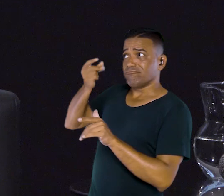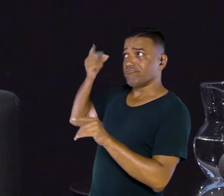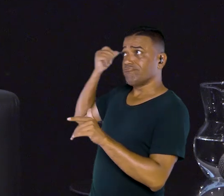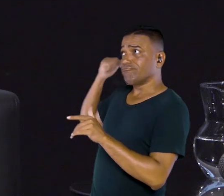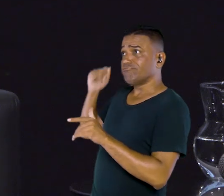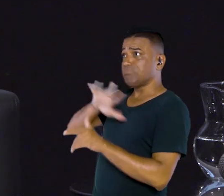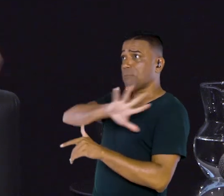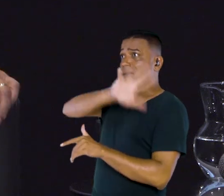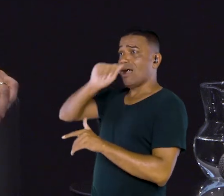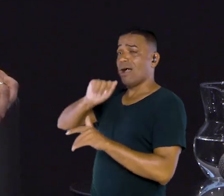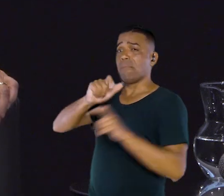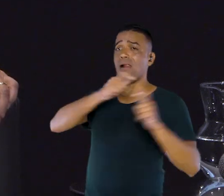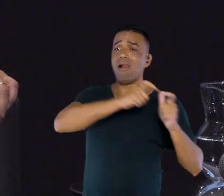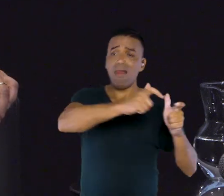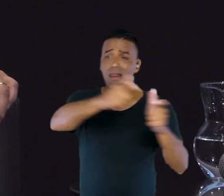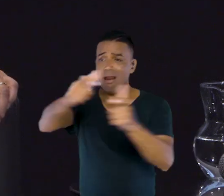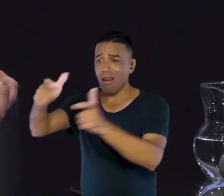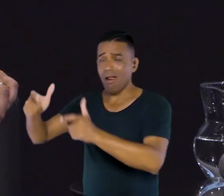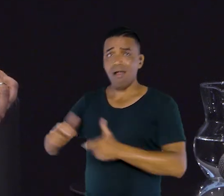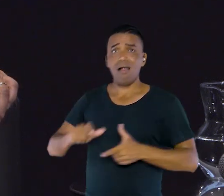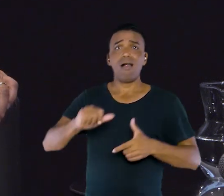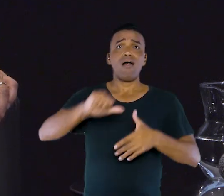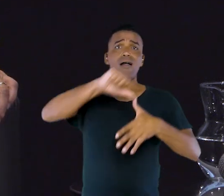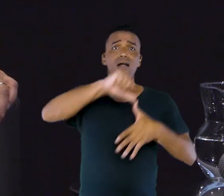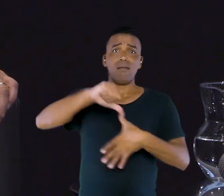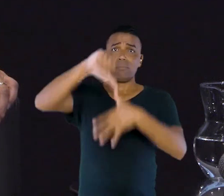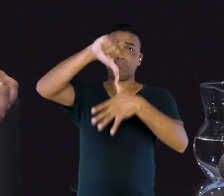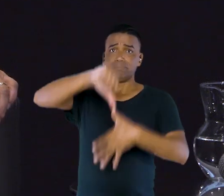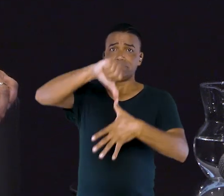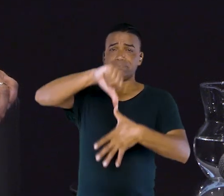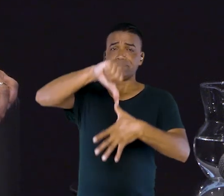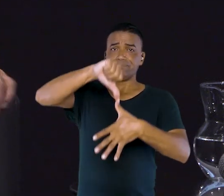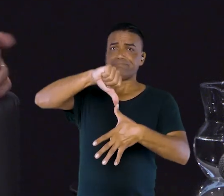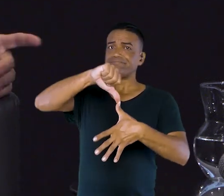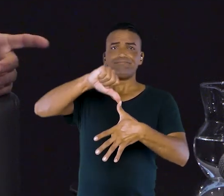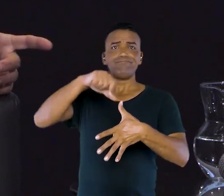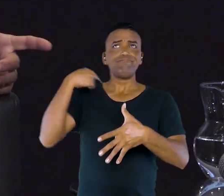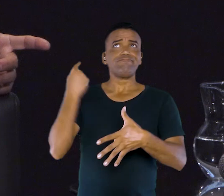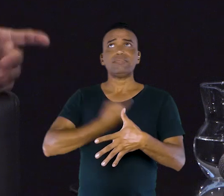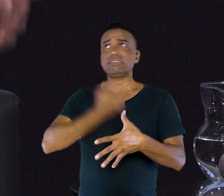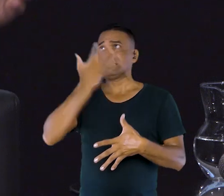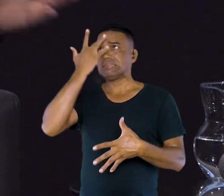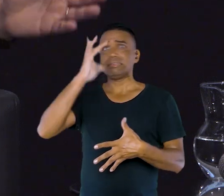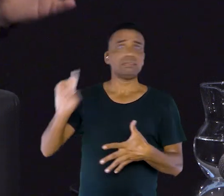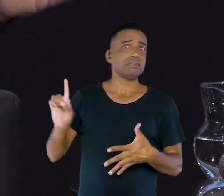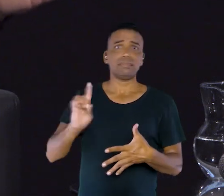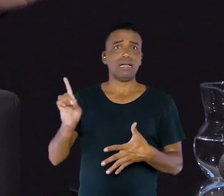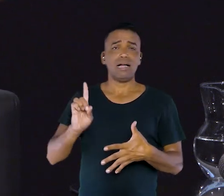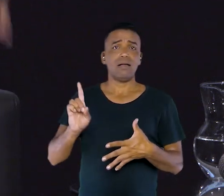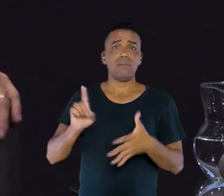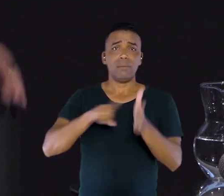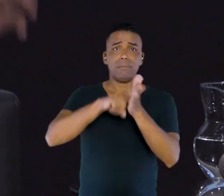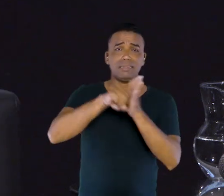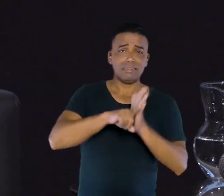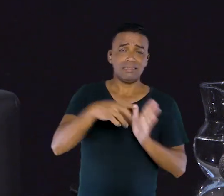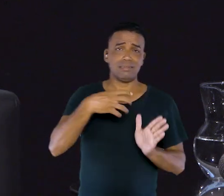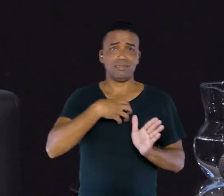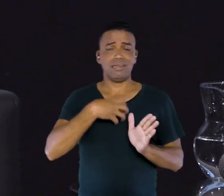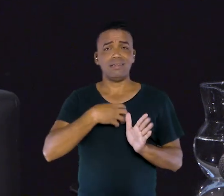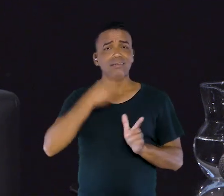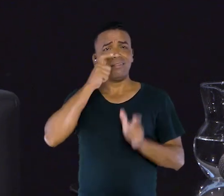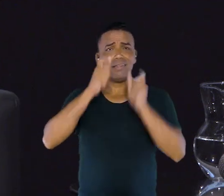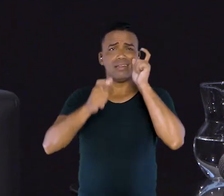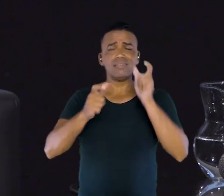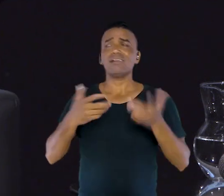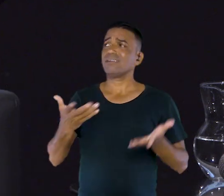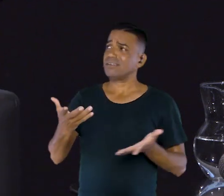sobre essas áreas muito grandes aqui da América do Sul. A gente não sabe, como arqueólogos, né? É interessante,